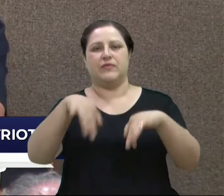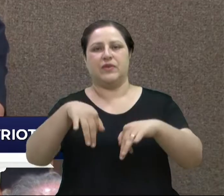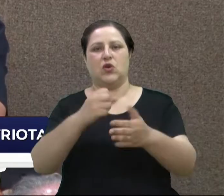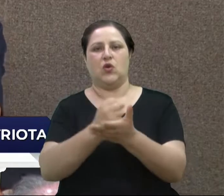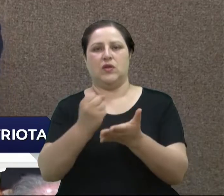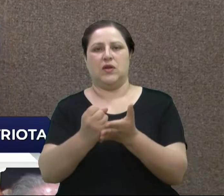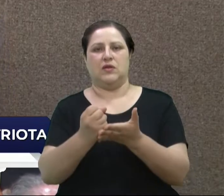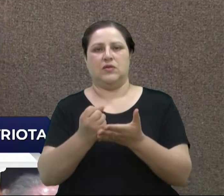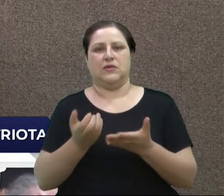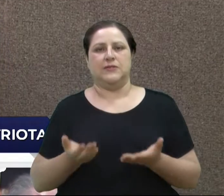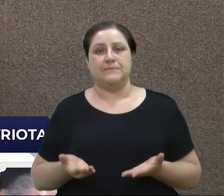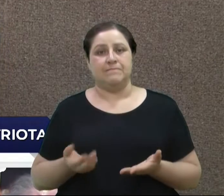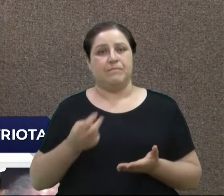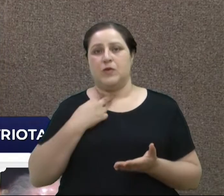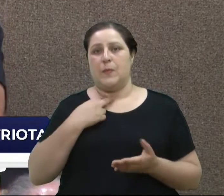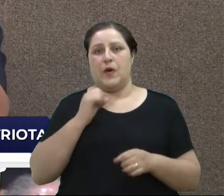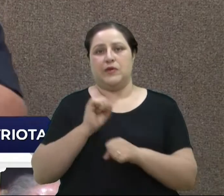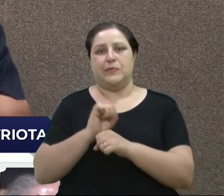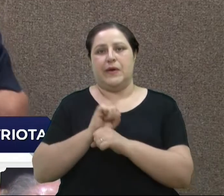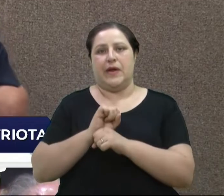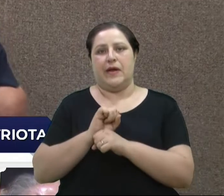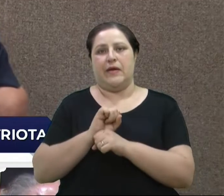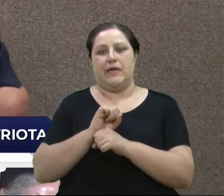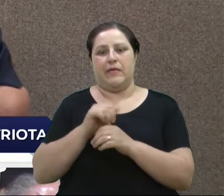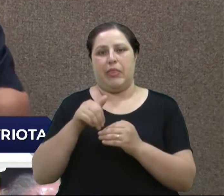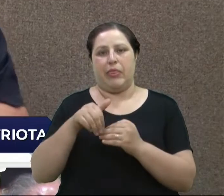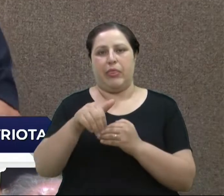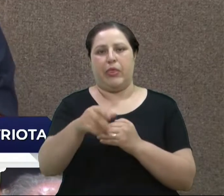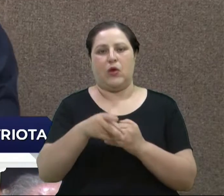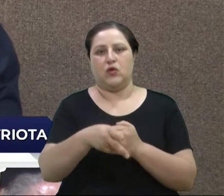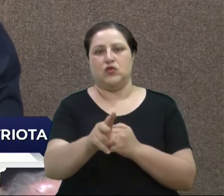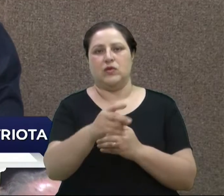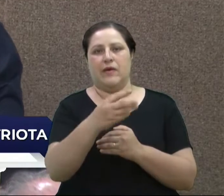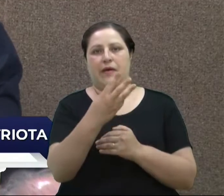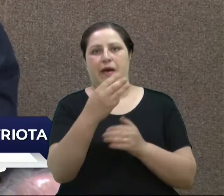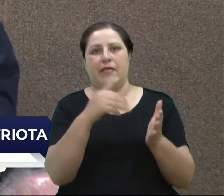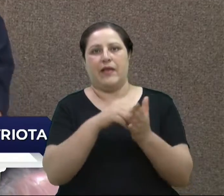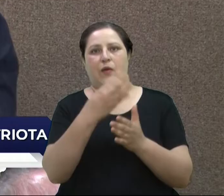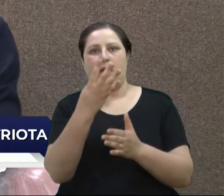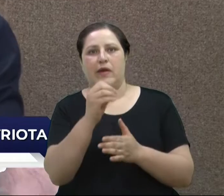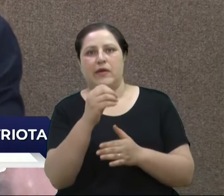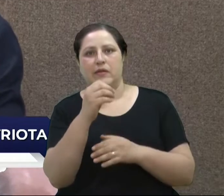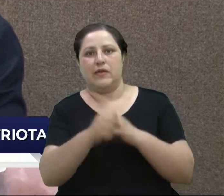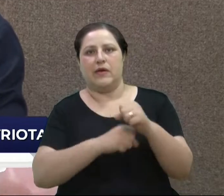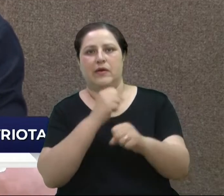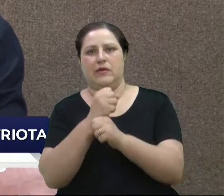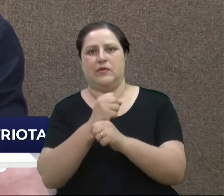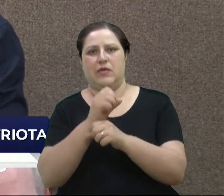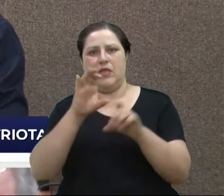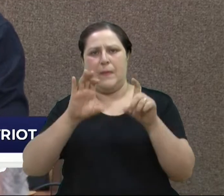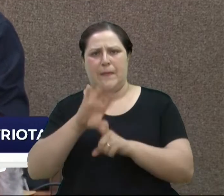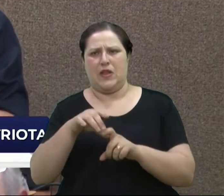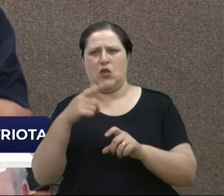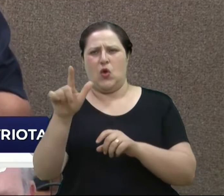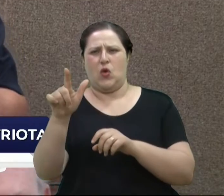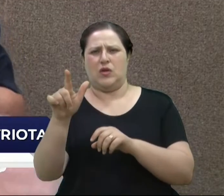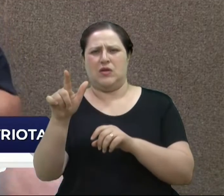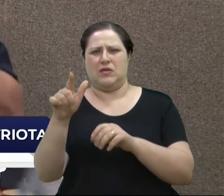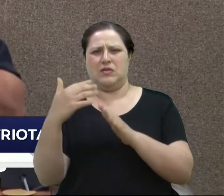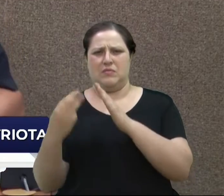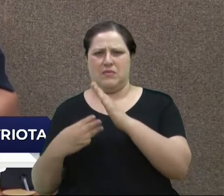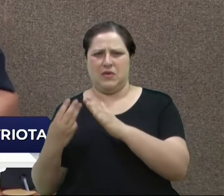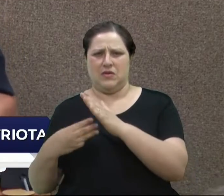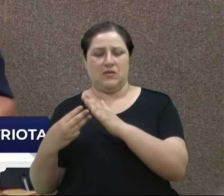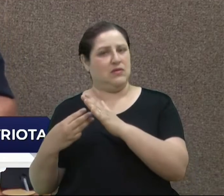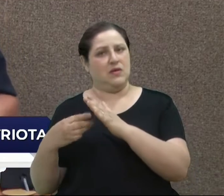mais continuar mais 20, 30, 40, 50 anos dependendo de terceiro. Nós temos que ter o nosso hospital. E eu não vi